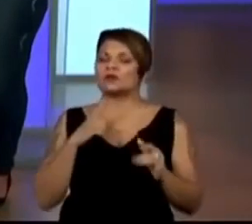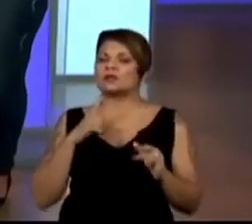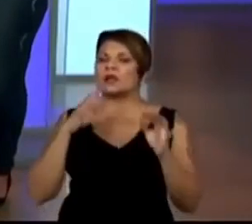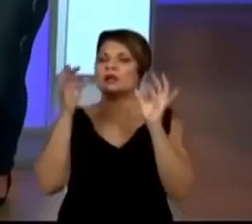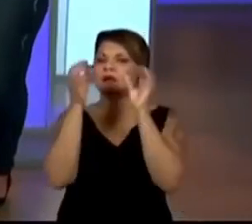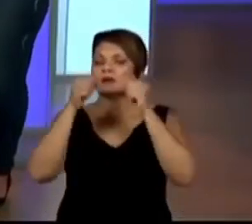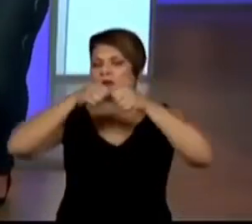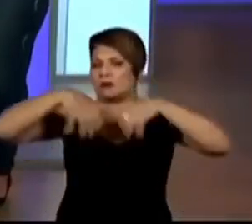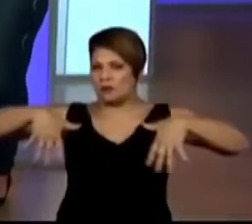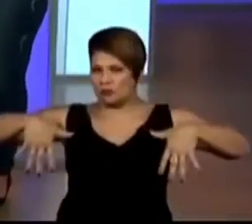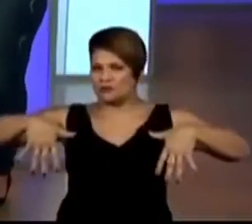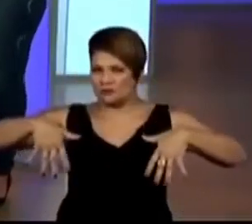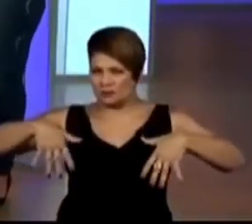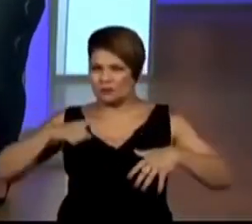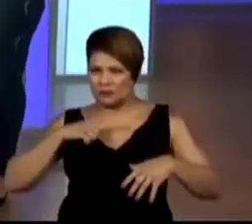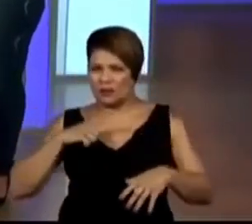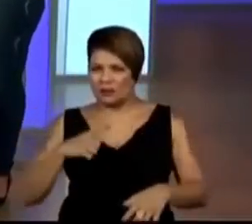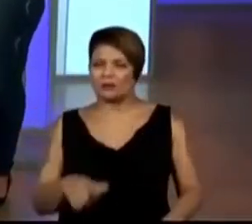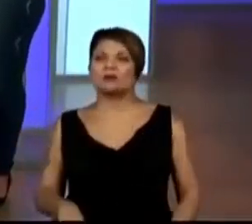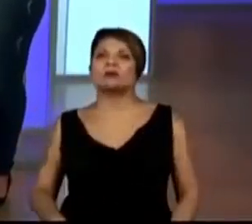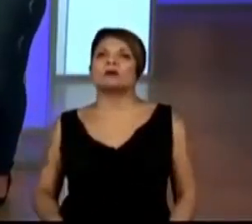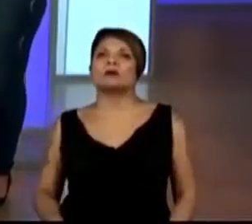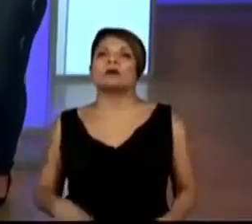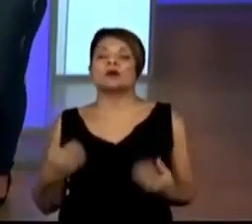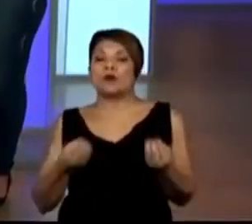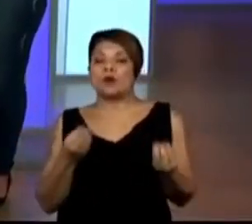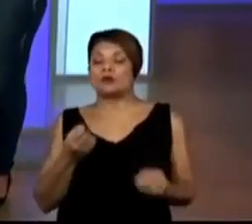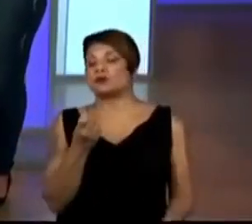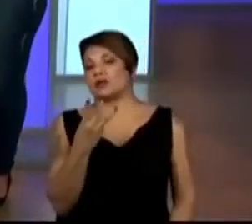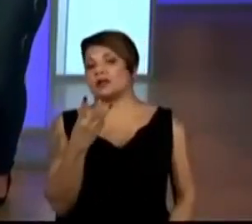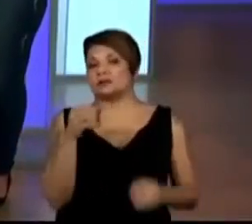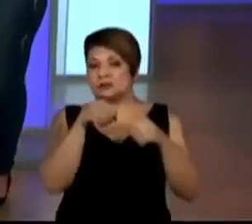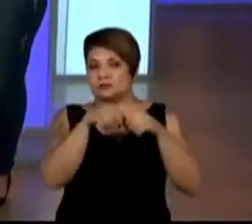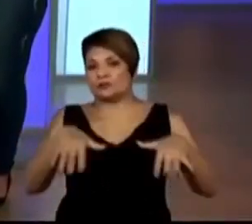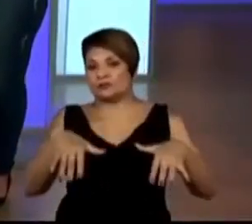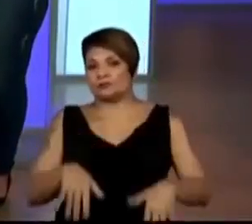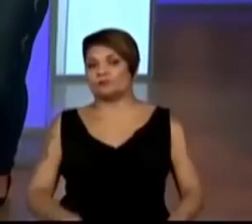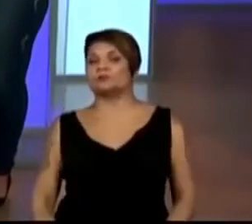decomposição na hora de fazer adição. Como é que eu decomponho o 13?